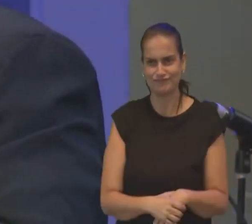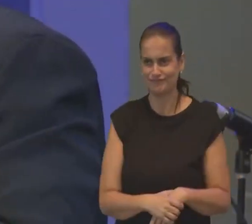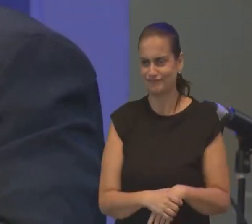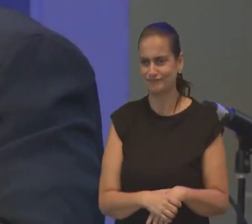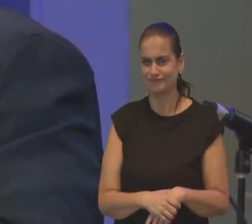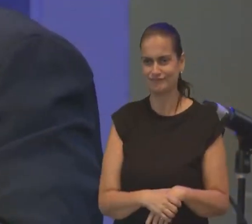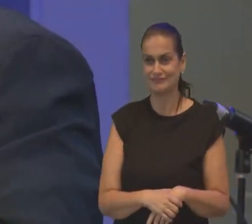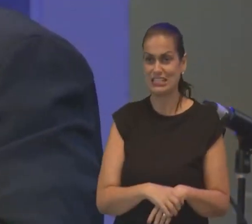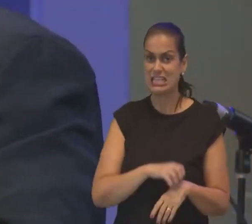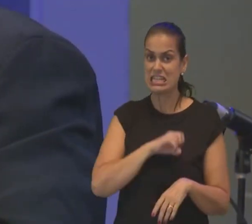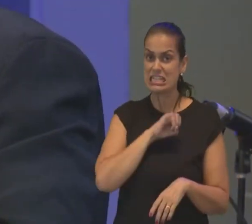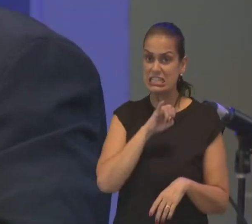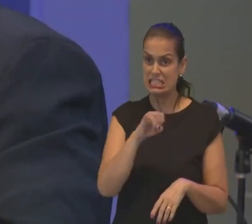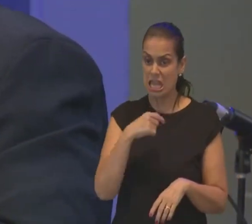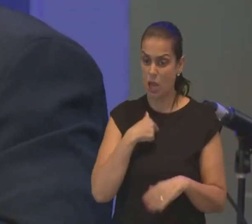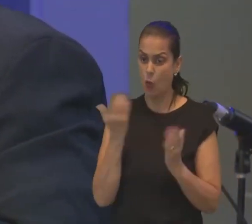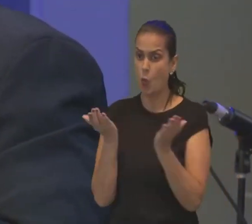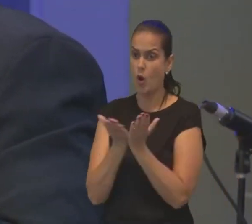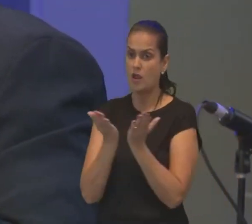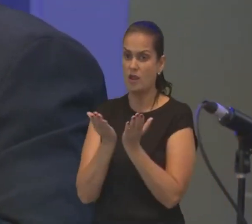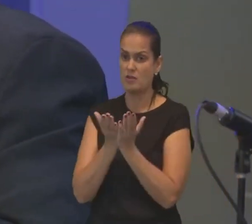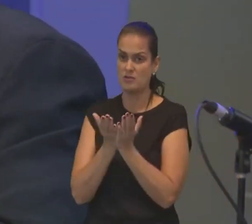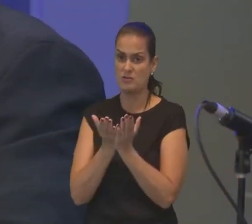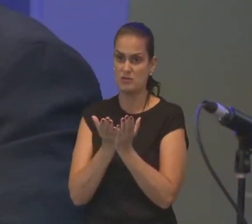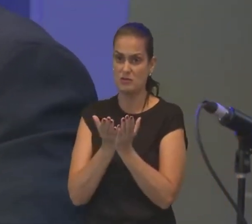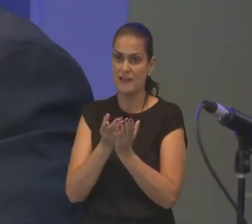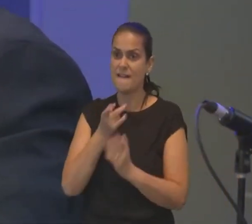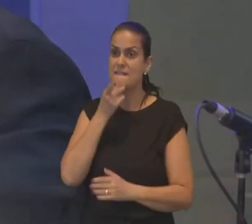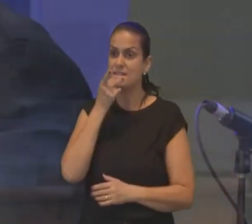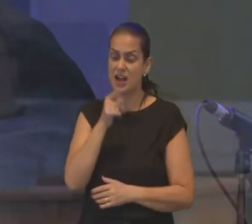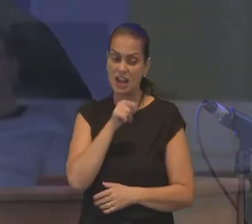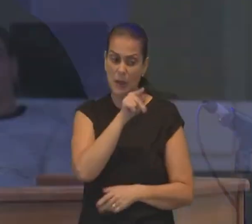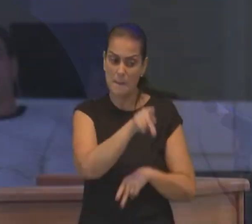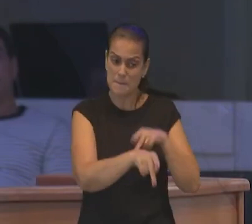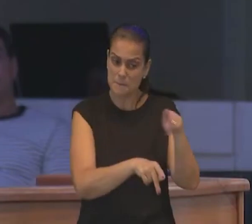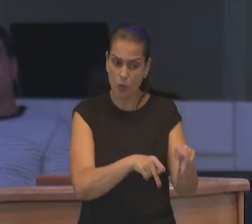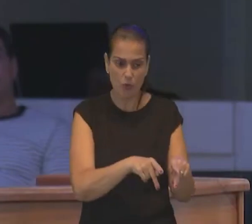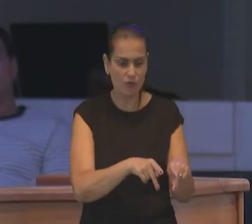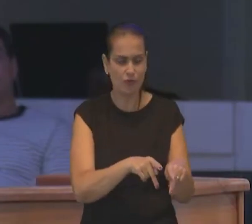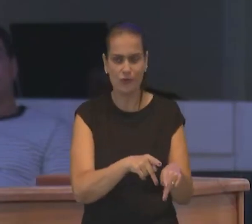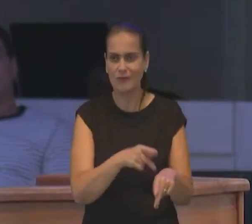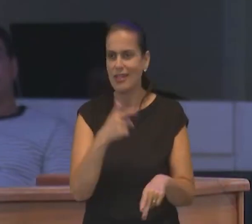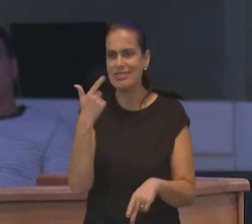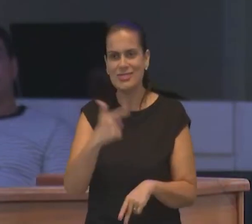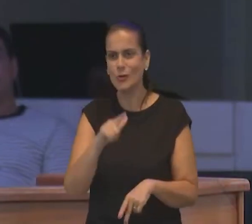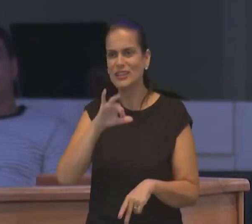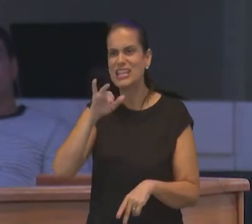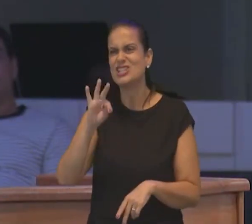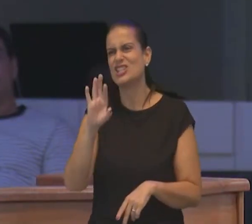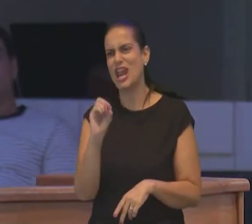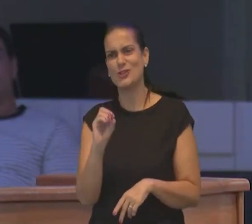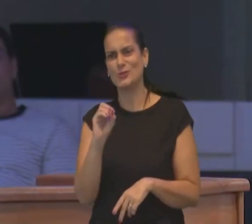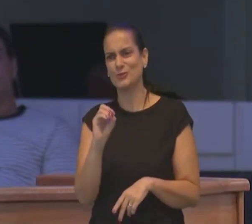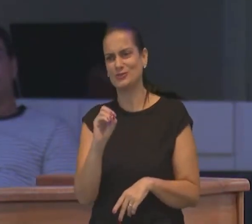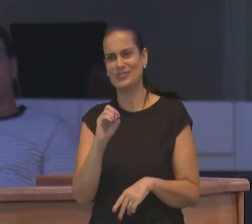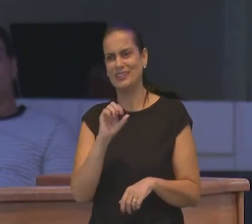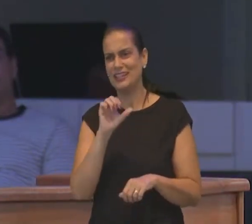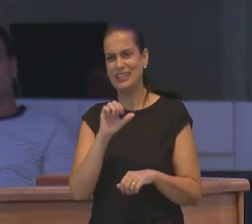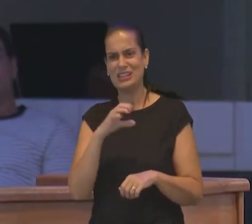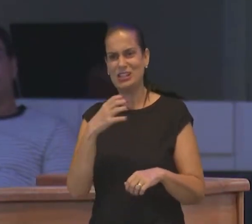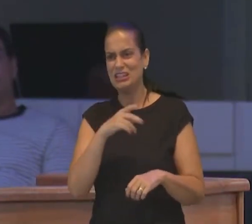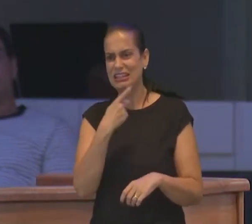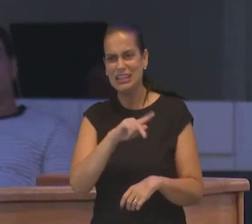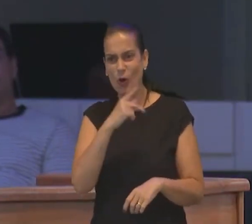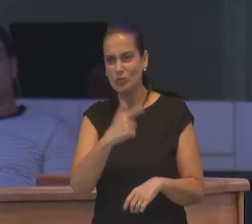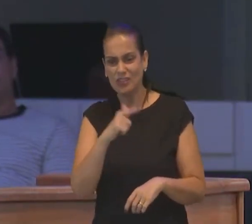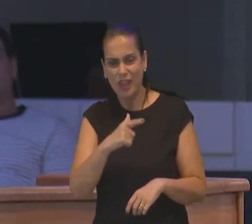Se eu, cristão, disser que aquele povo não tem jeito, eu estou dizendo que Deus não tem poder para